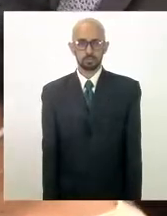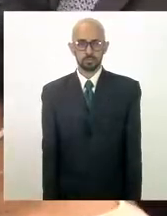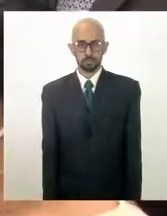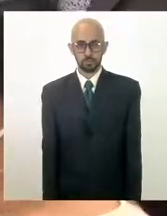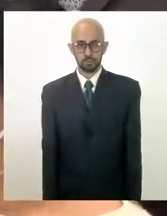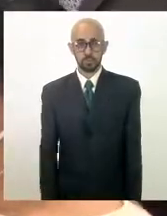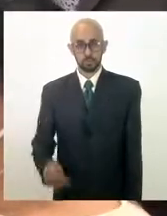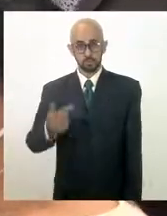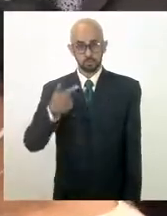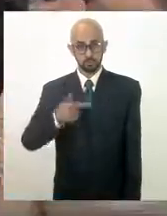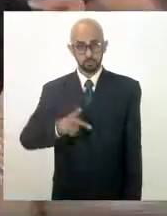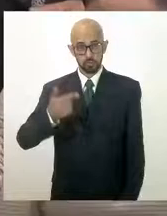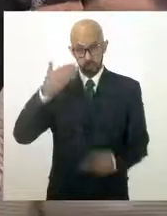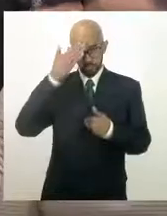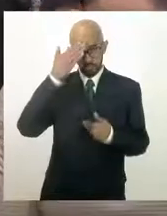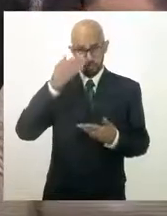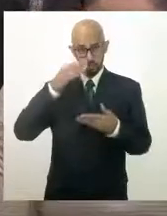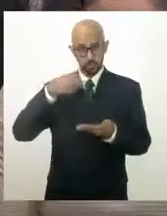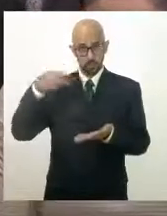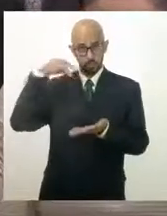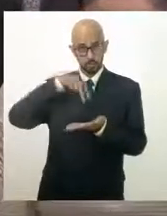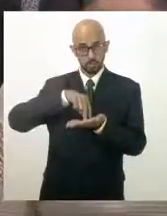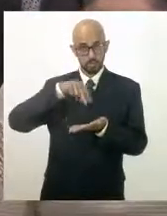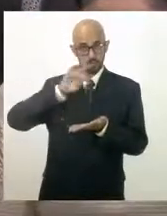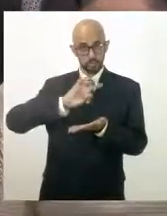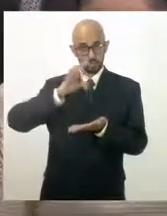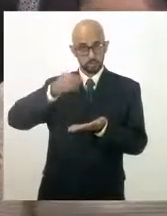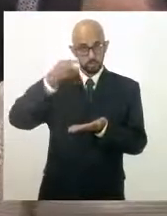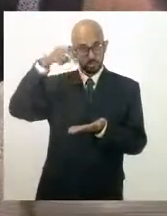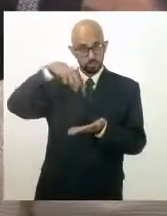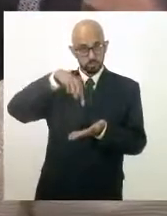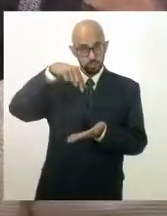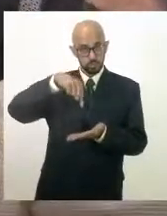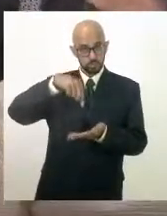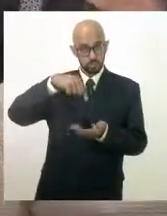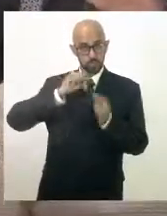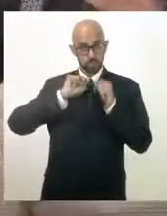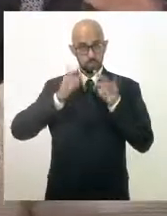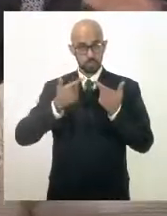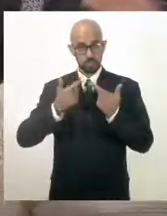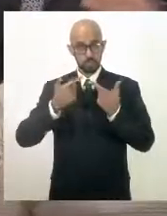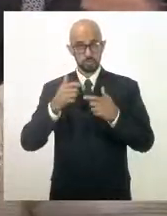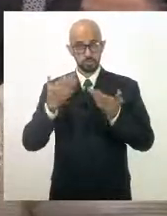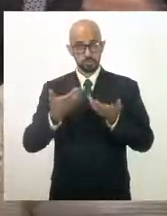Mais uma vez, agradecer a presença de todas e todos. Queria